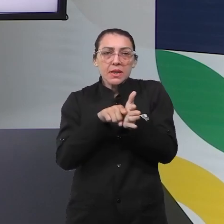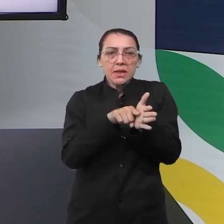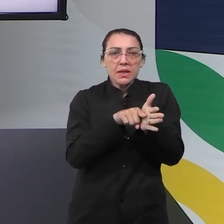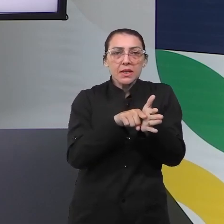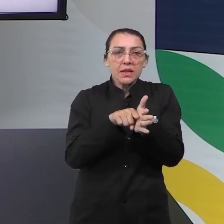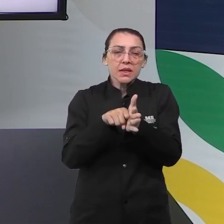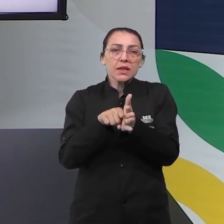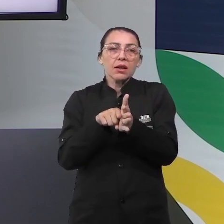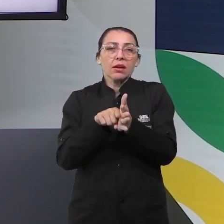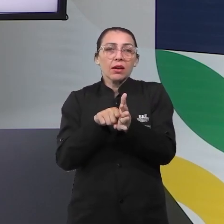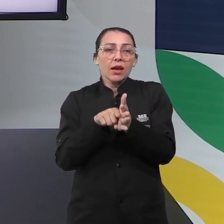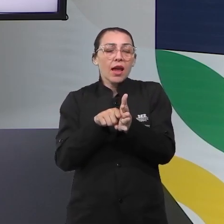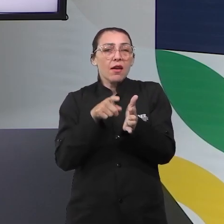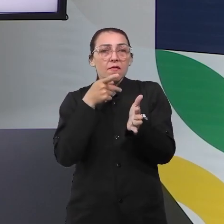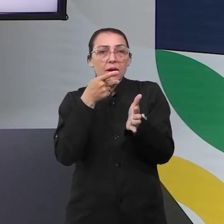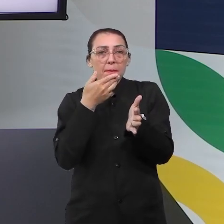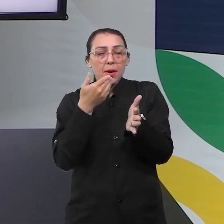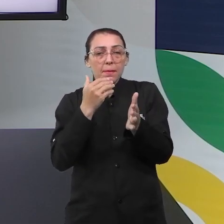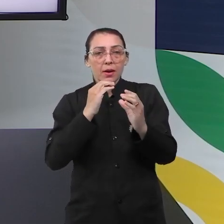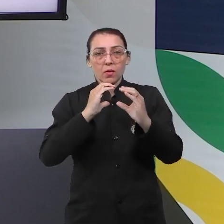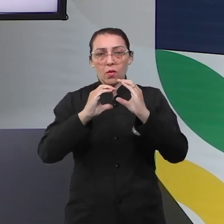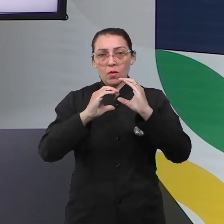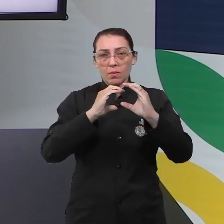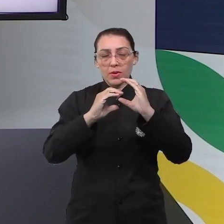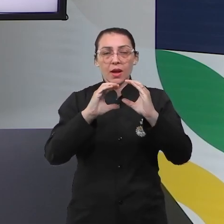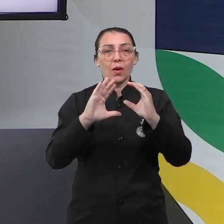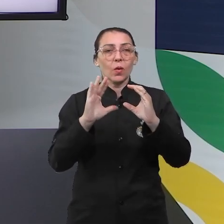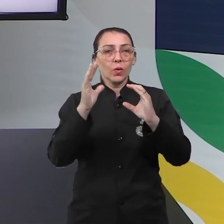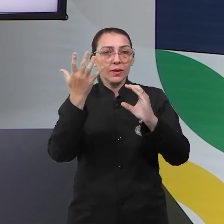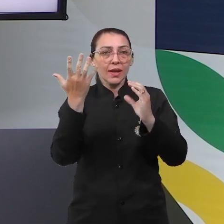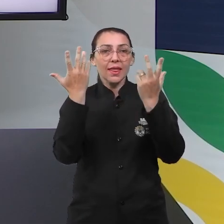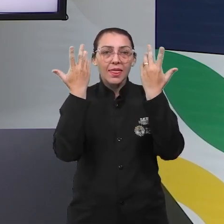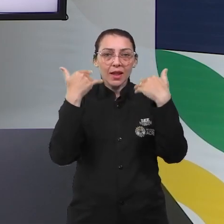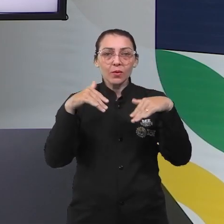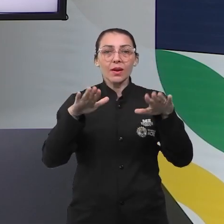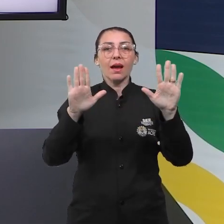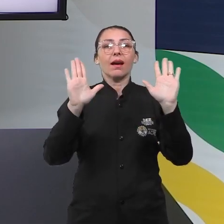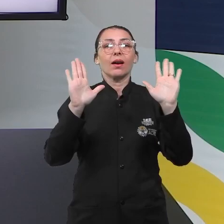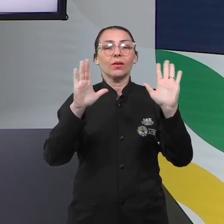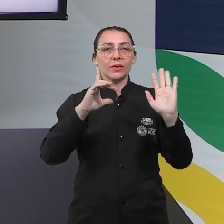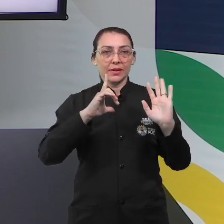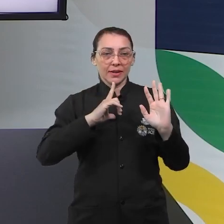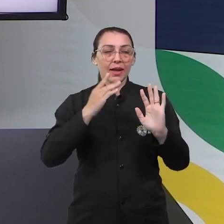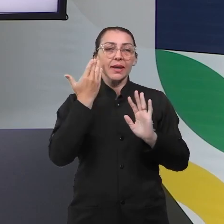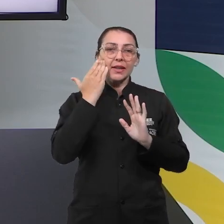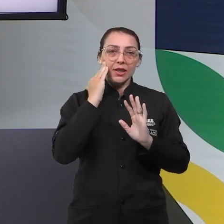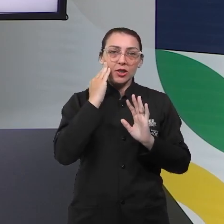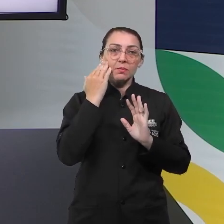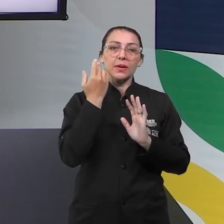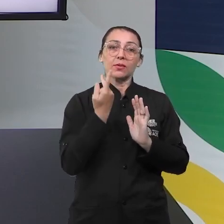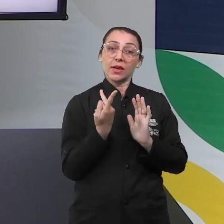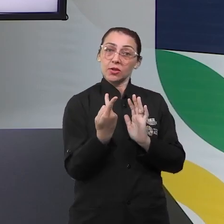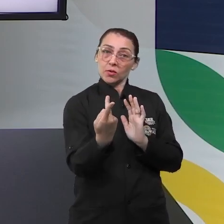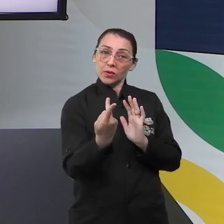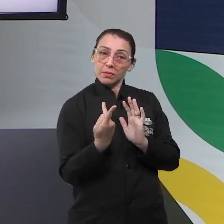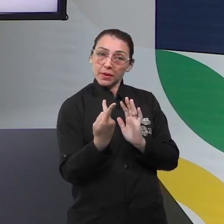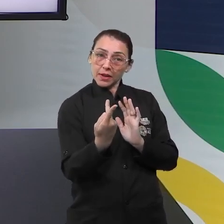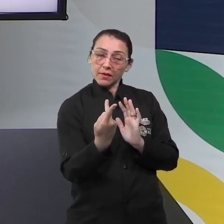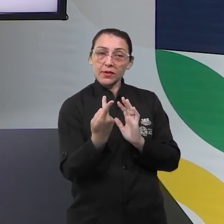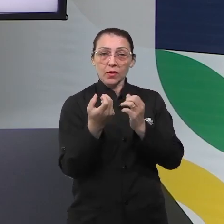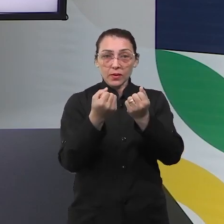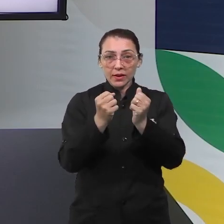maneira melhor para que a comunicação ela aconteça de uma forma que haja um entendimento